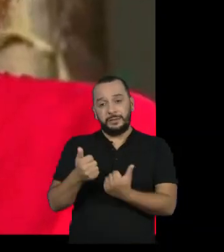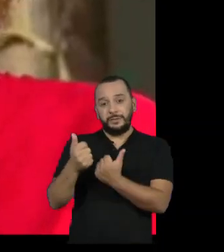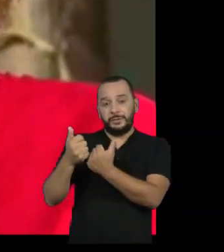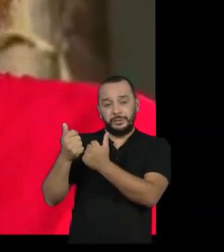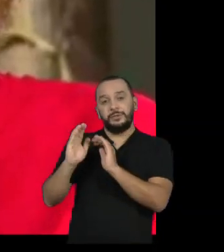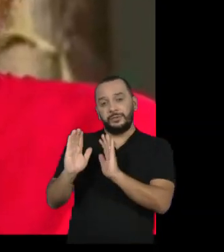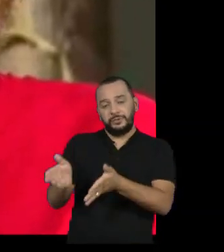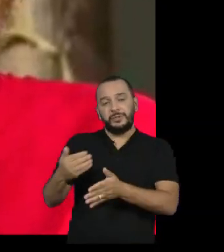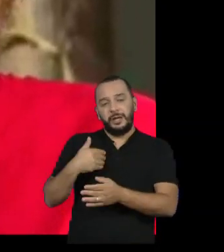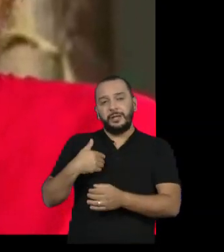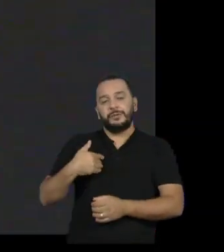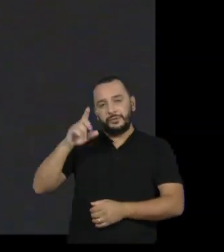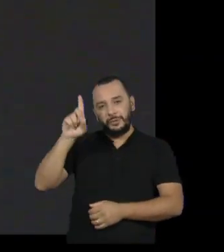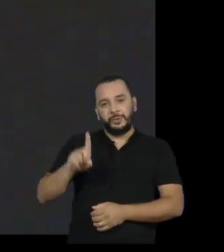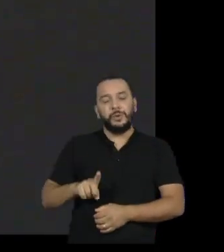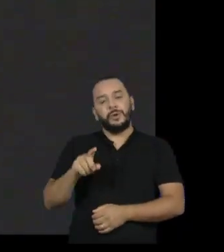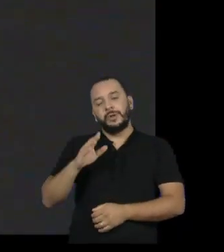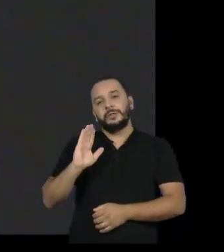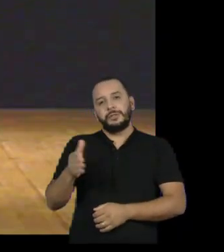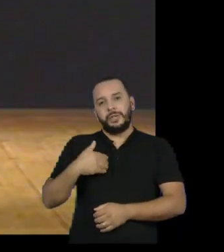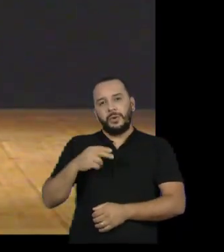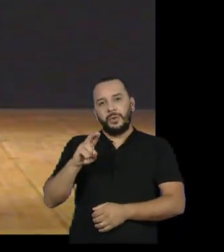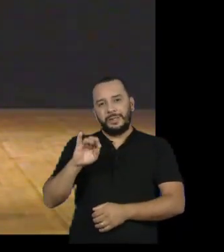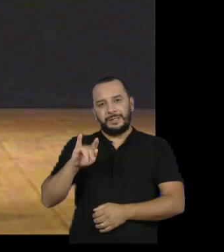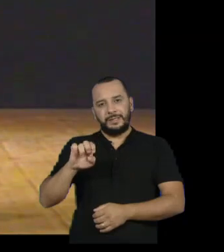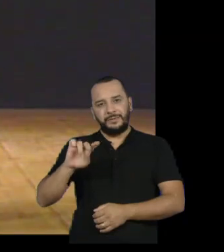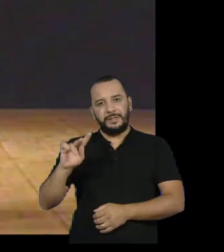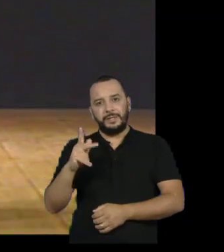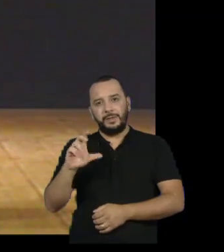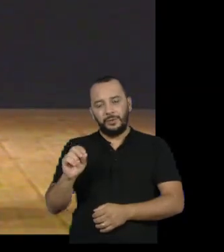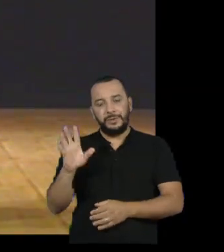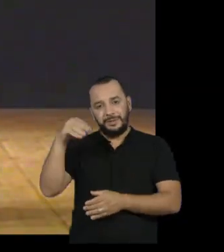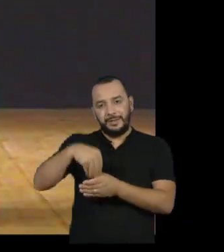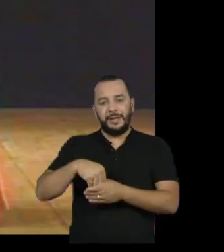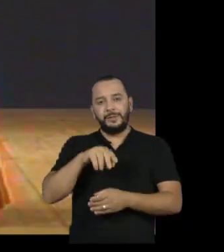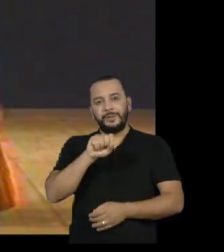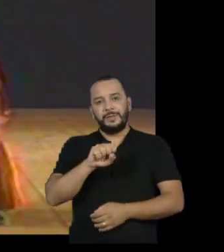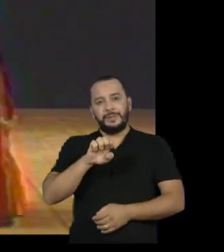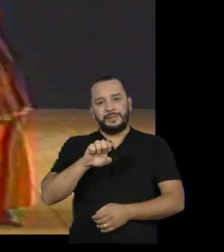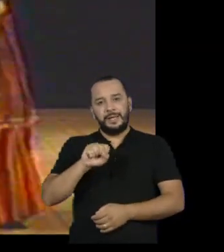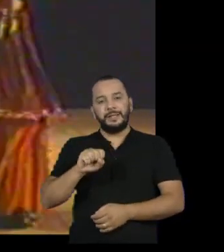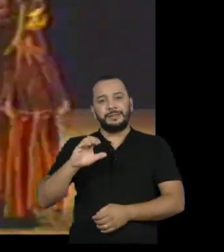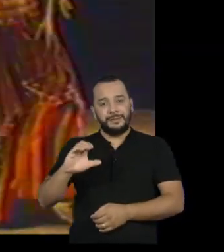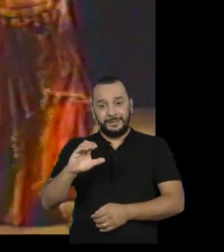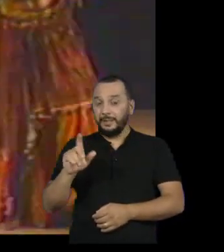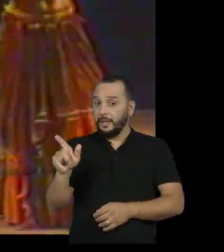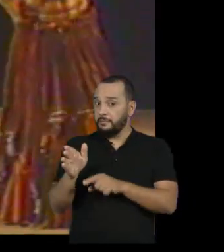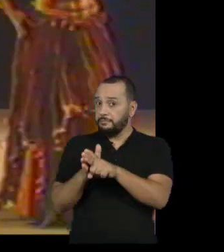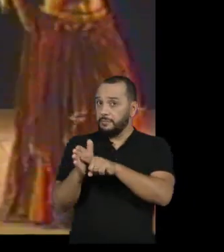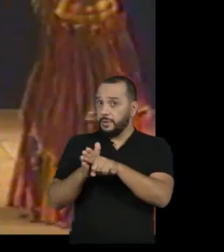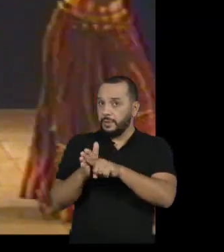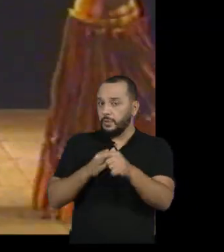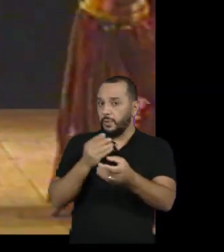O grupo Boi Voador surgiu em 1985, criado por Ulisses Cruz, que na época era